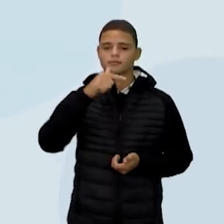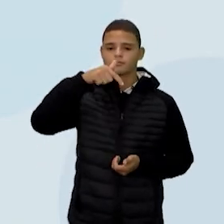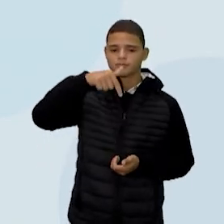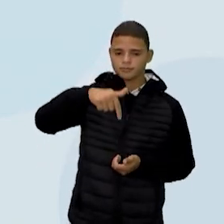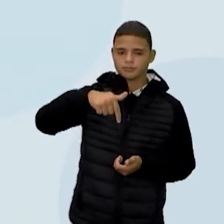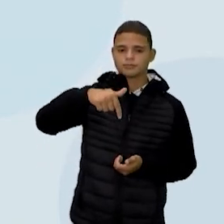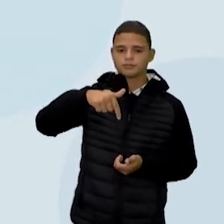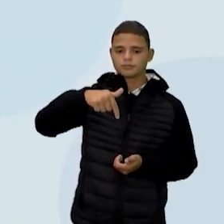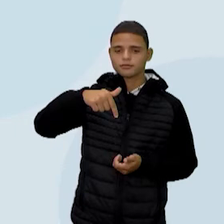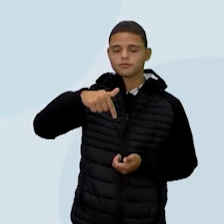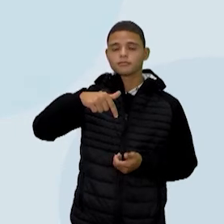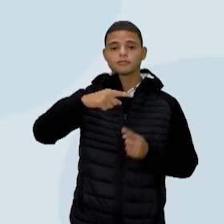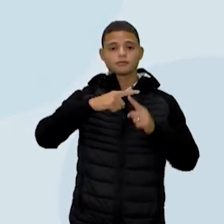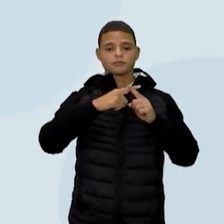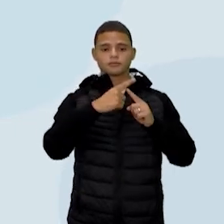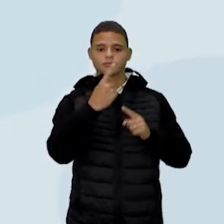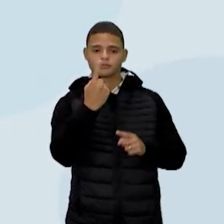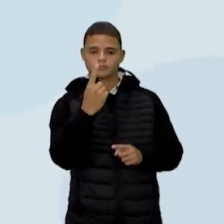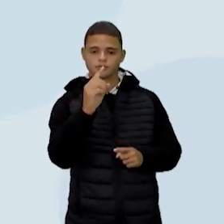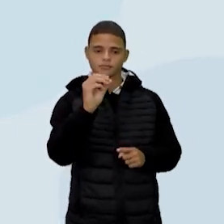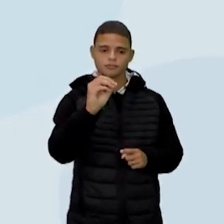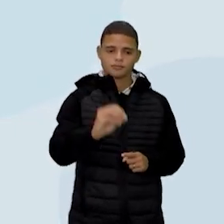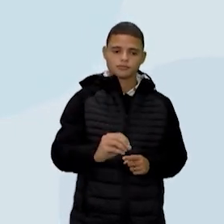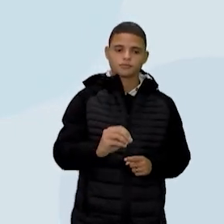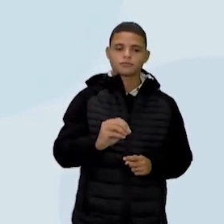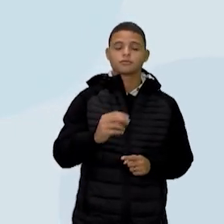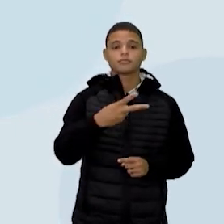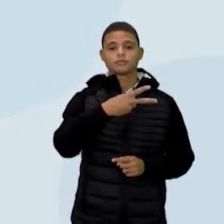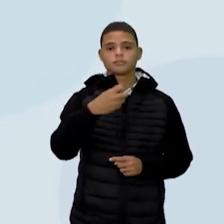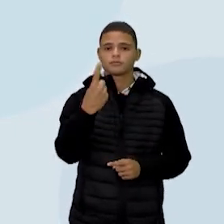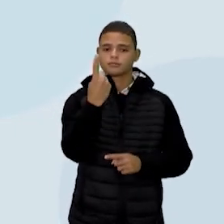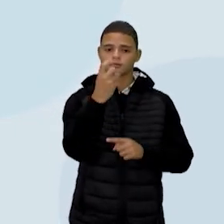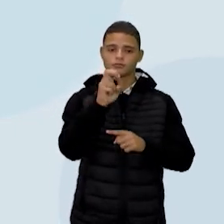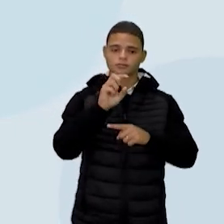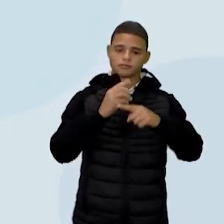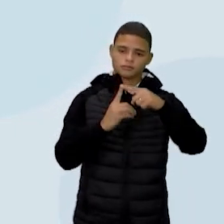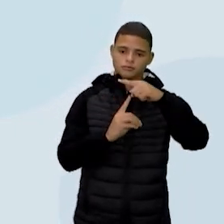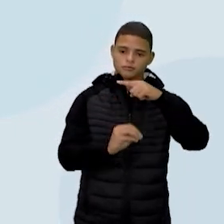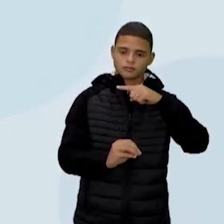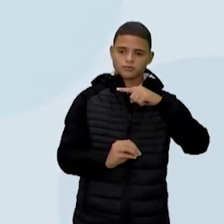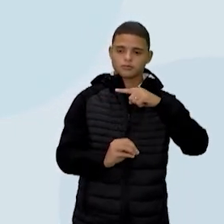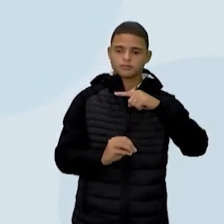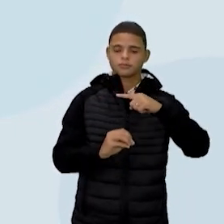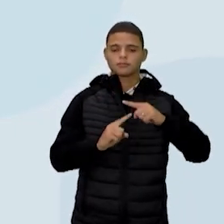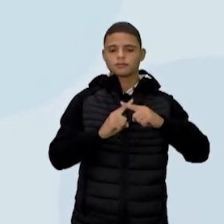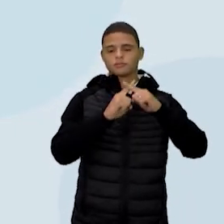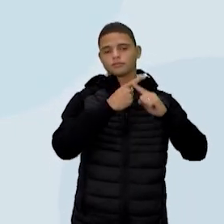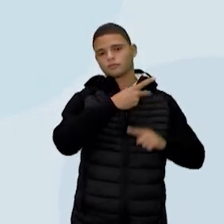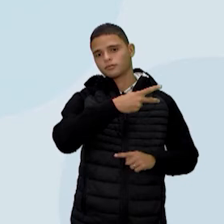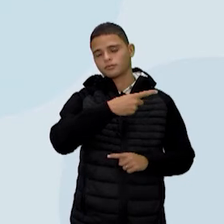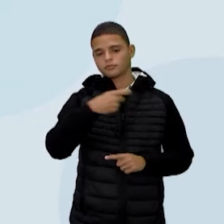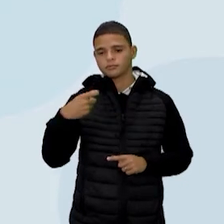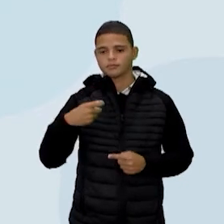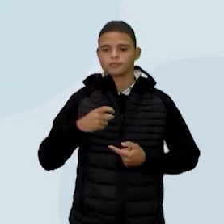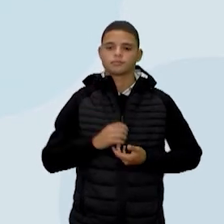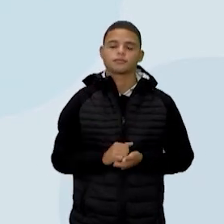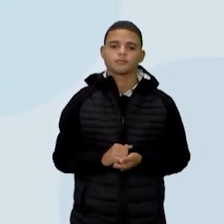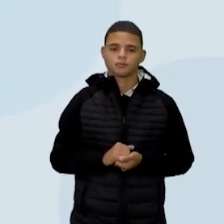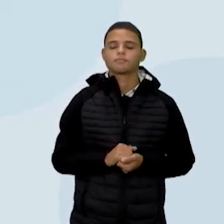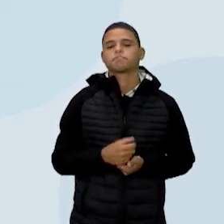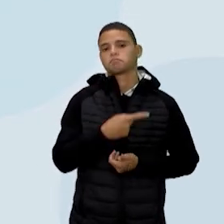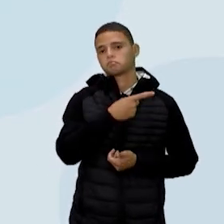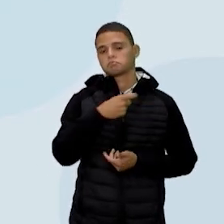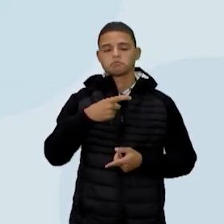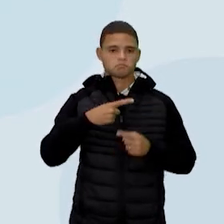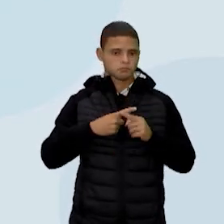é igual a 15 para 10. Fazendo mais uma vez essa multiplicação em x, né? E a gente está fazendo em x